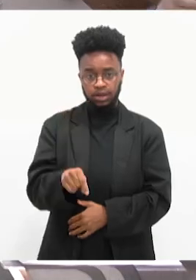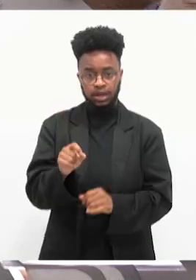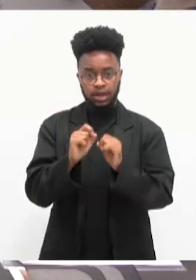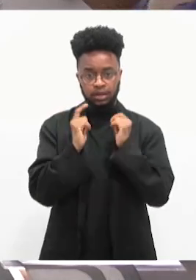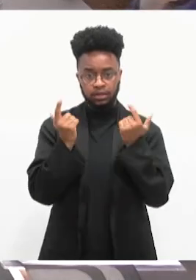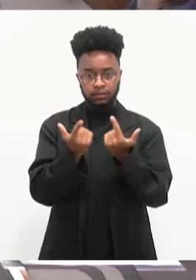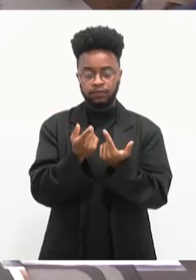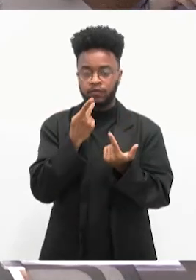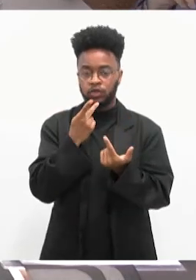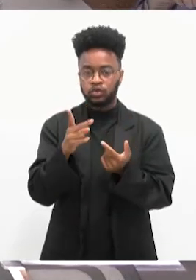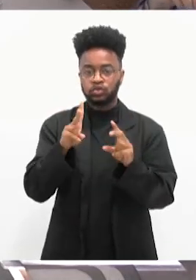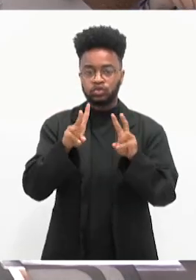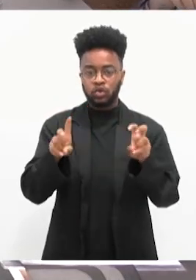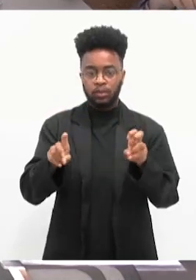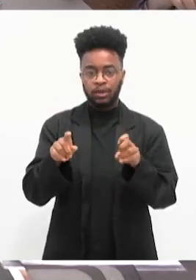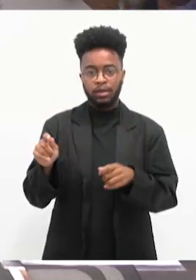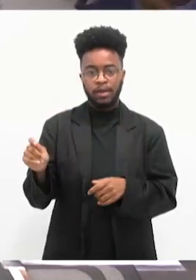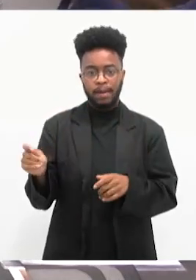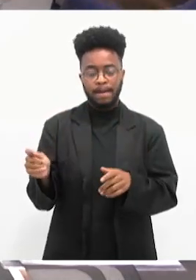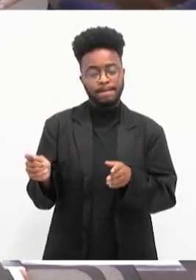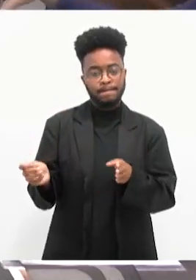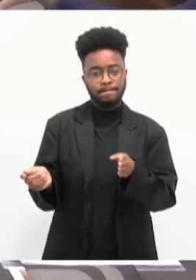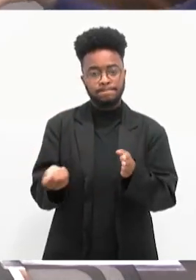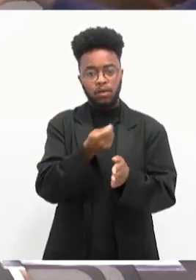falou sobre beach tênis fui eu.